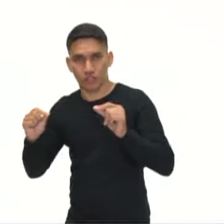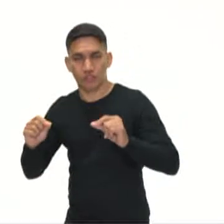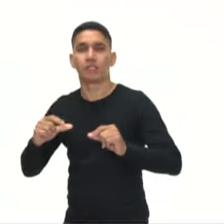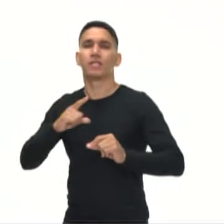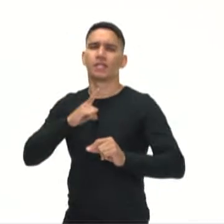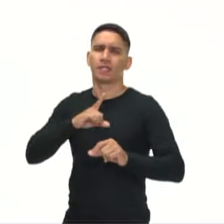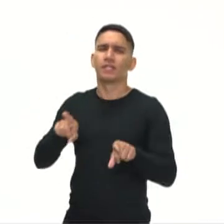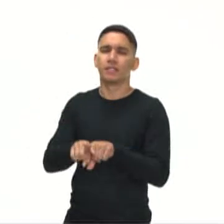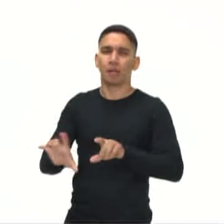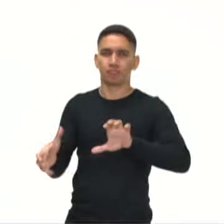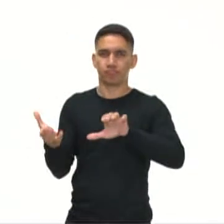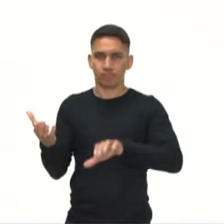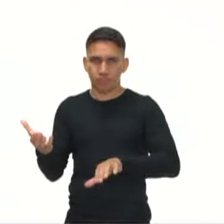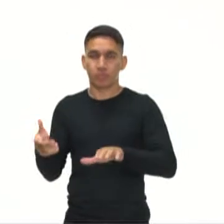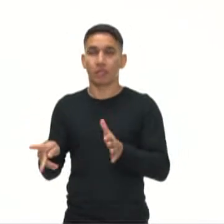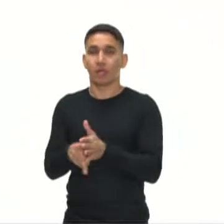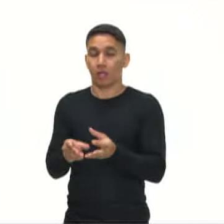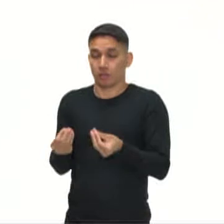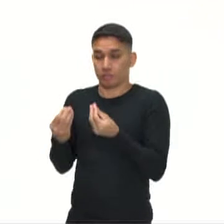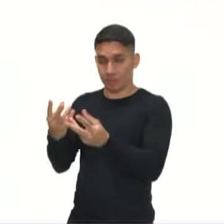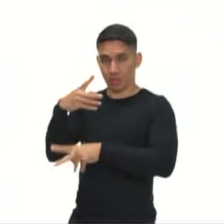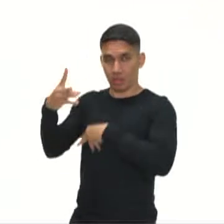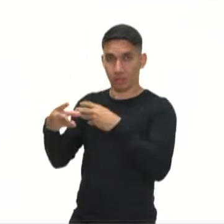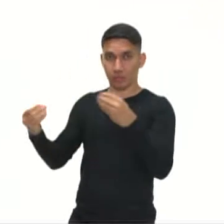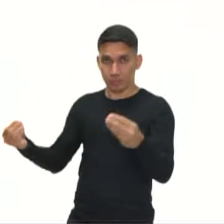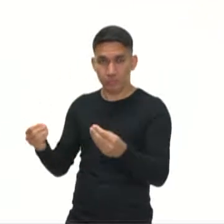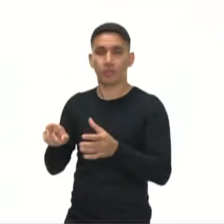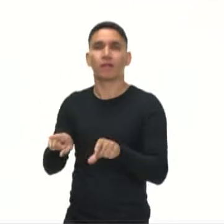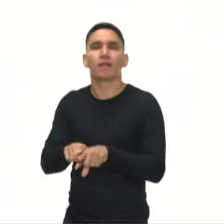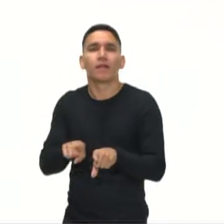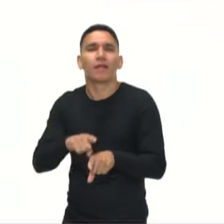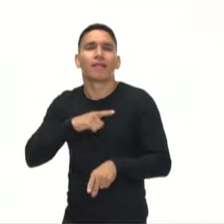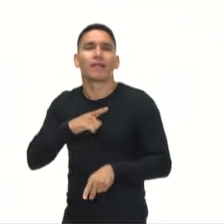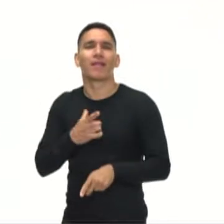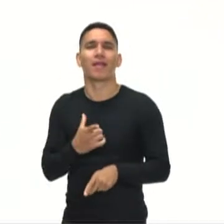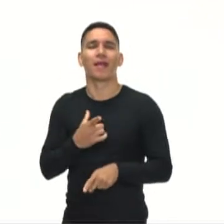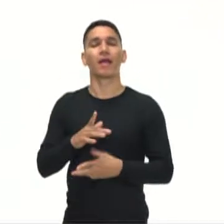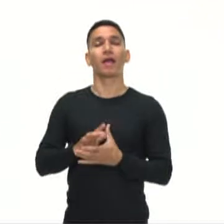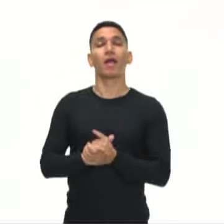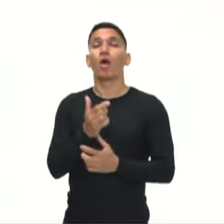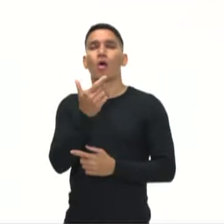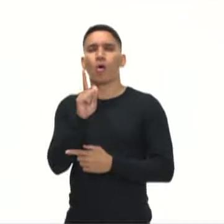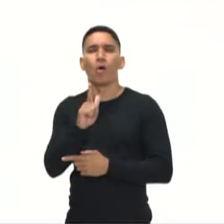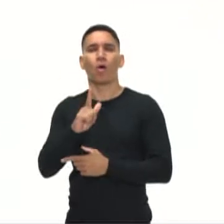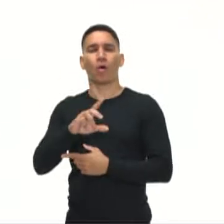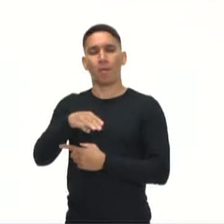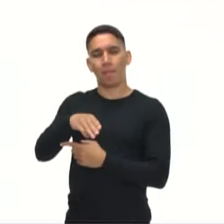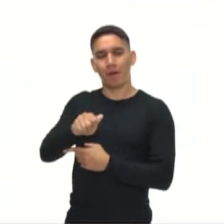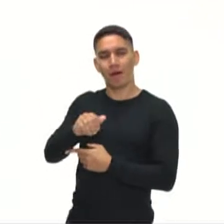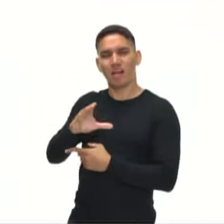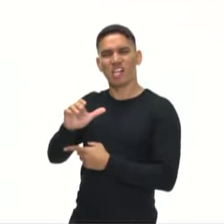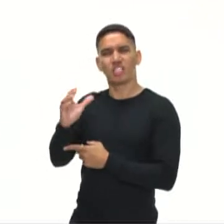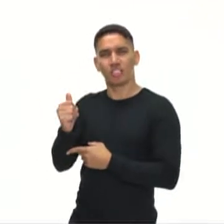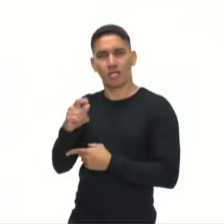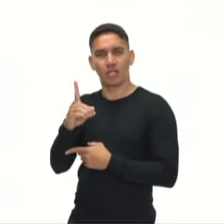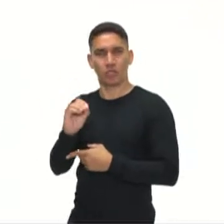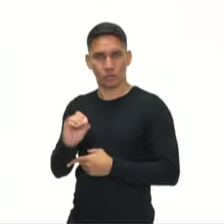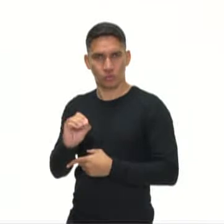Letras, recebeu o Prêmio Olavo Bilac em 1938, o Prêmio Machado de